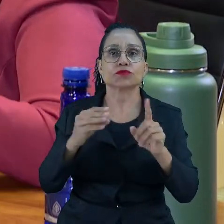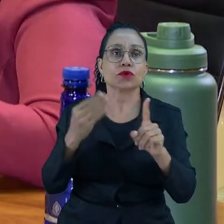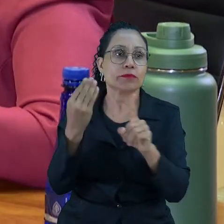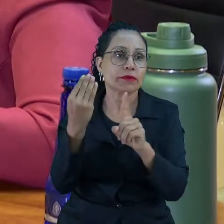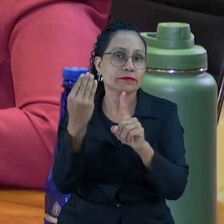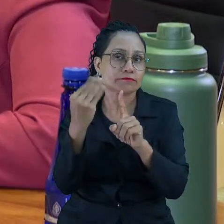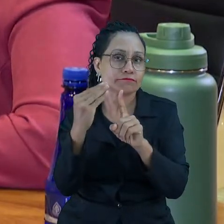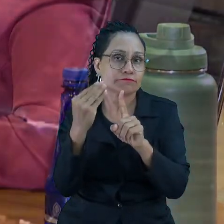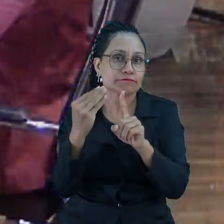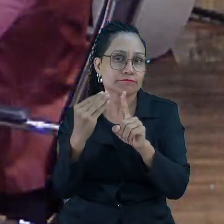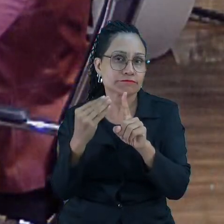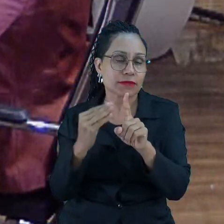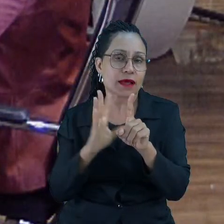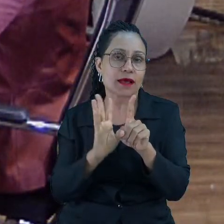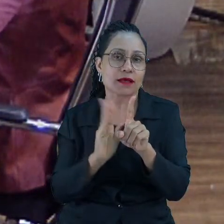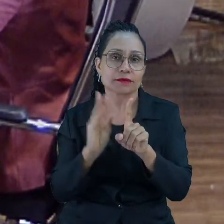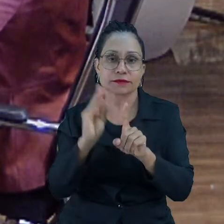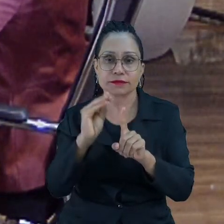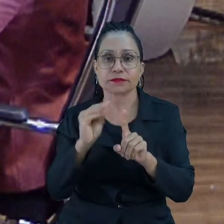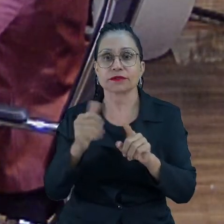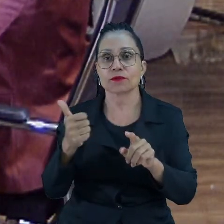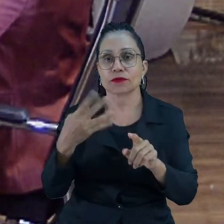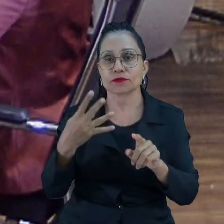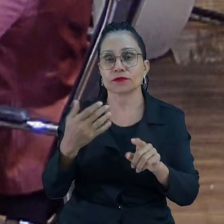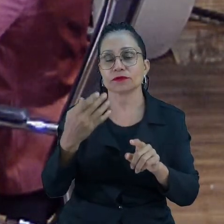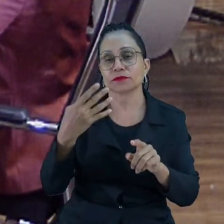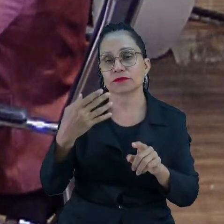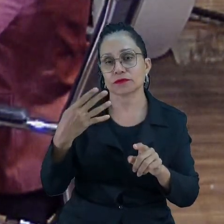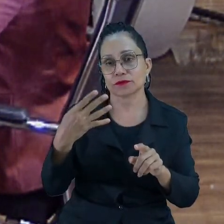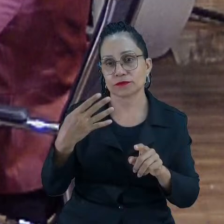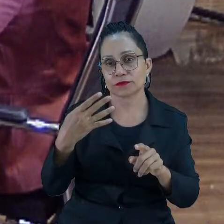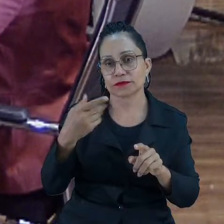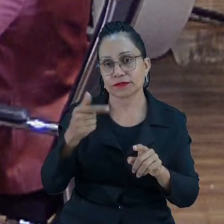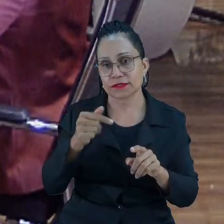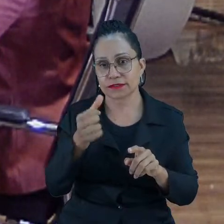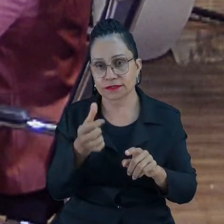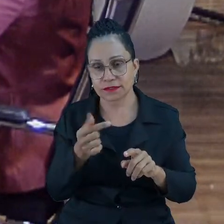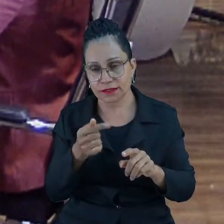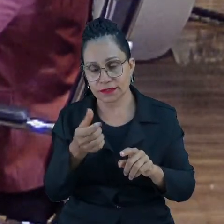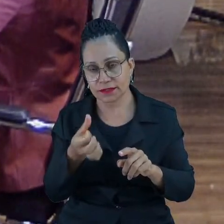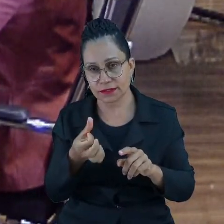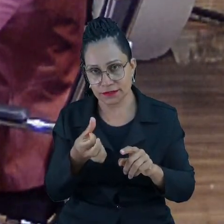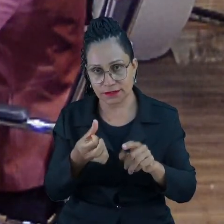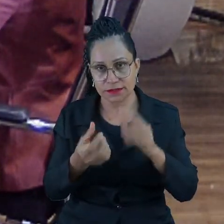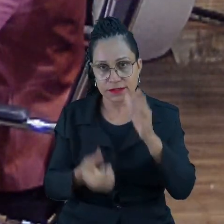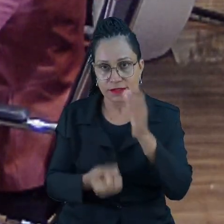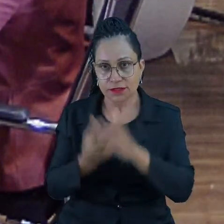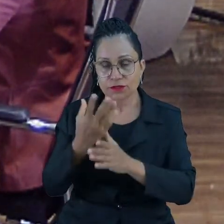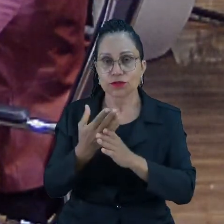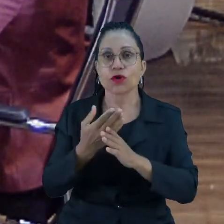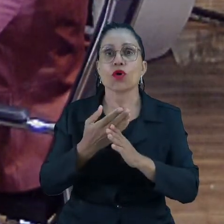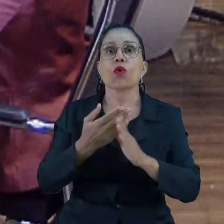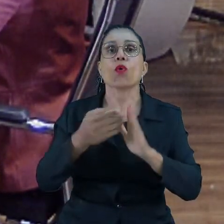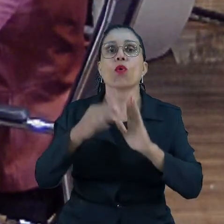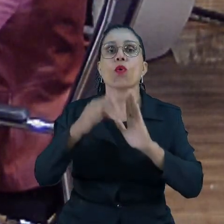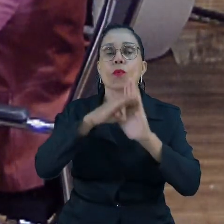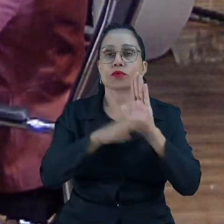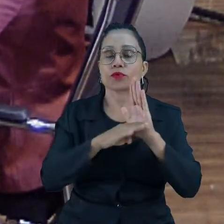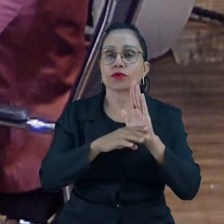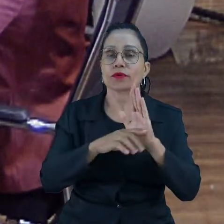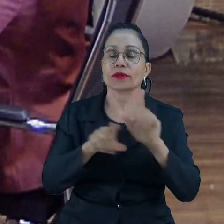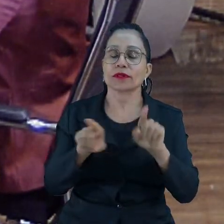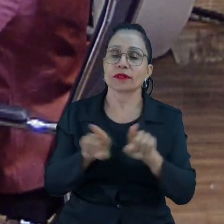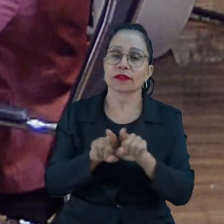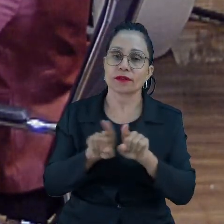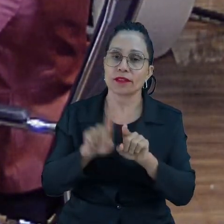né, surgiu a Lei 14.786, que instituiu o protocolo Não é Não. E nós somos convidados pela Abrazel, que